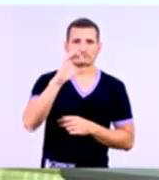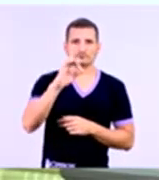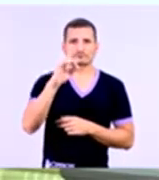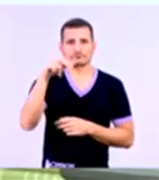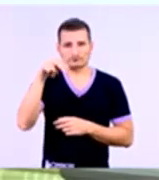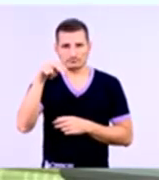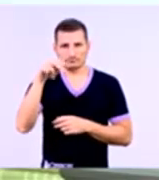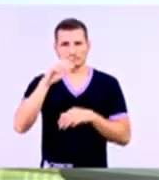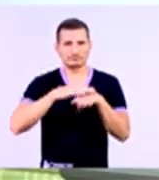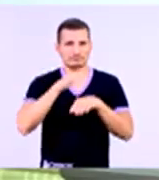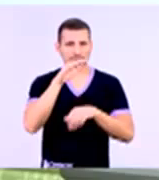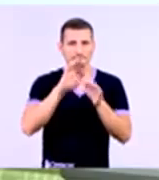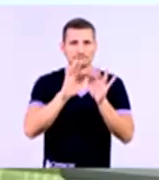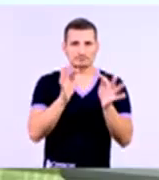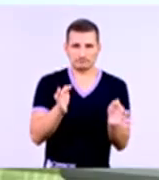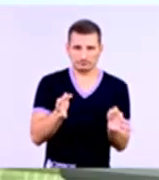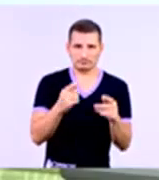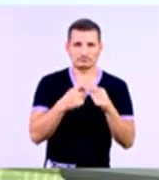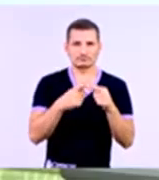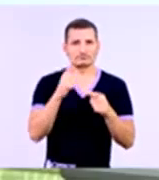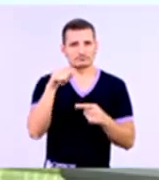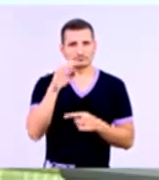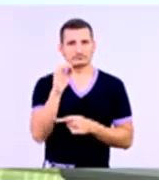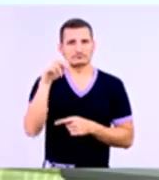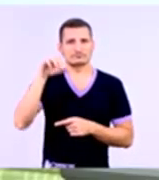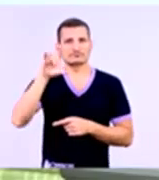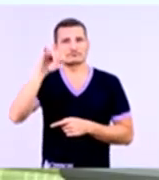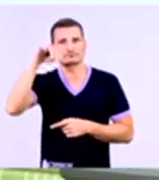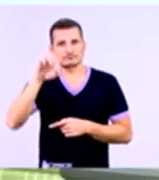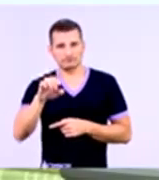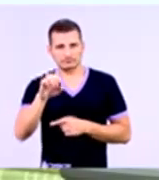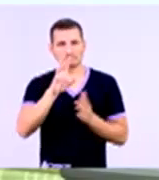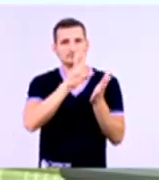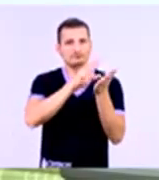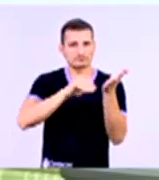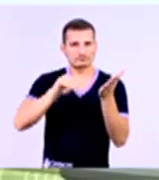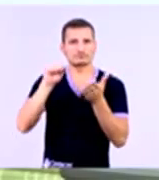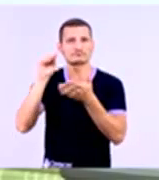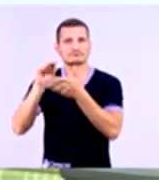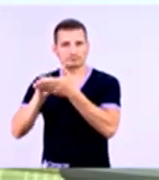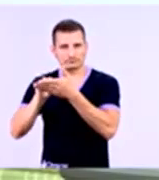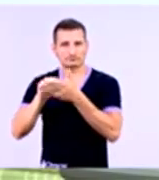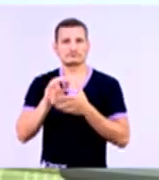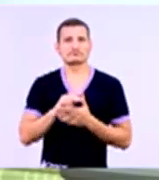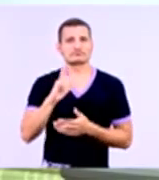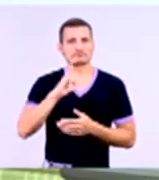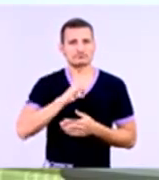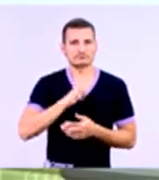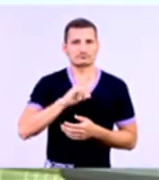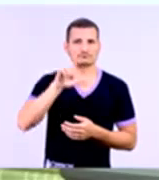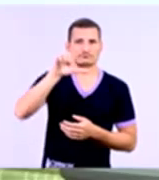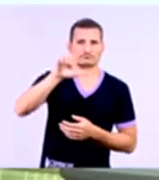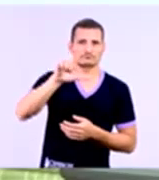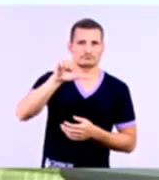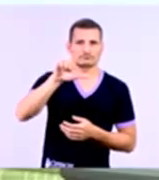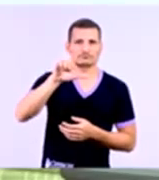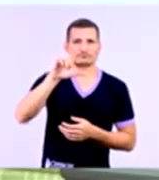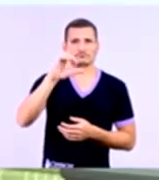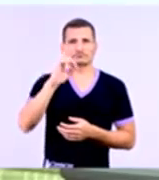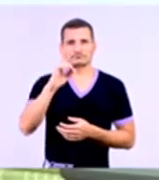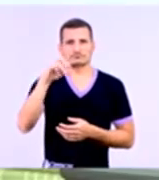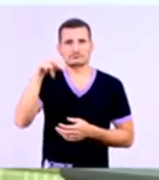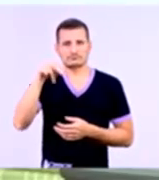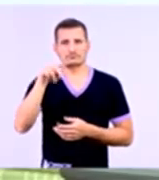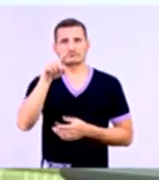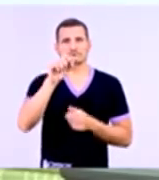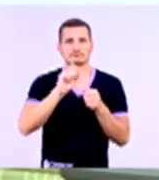é mais simplificado, porque online nós copiamos e colamos, e nós temos o local, que é você